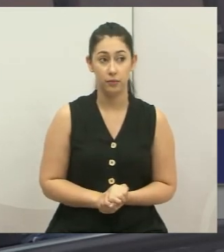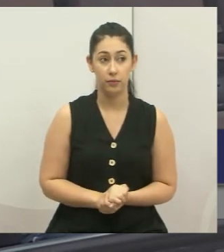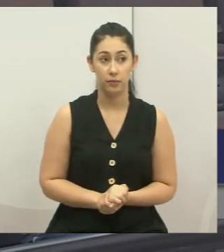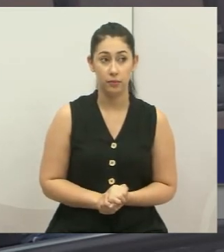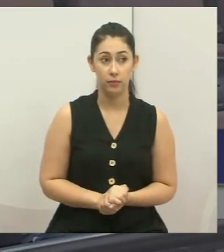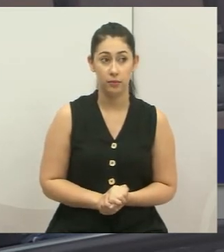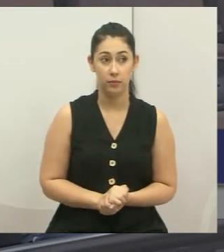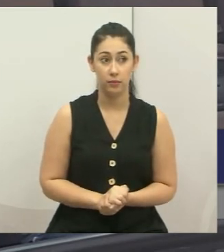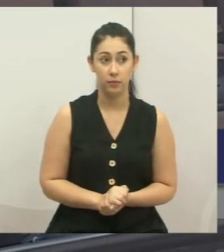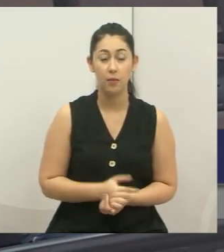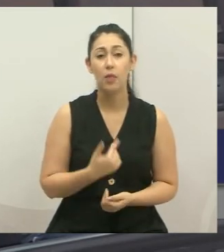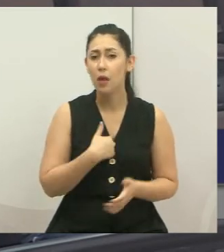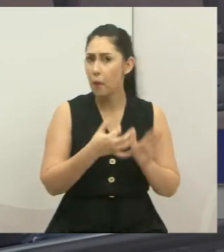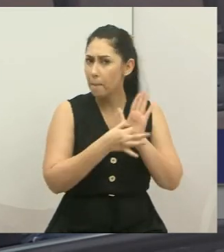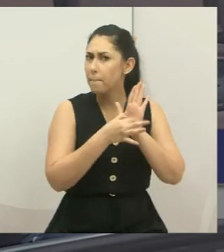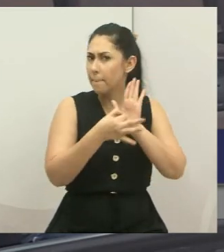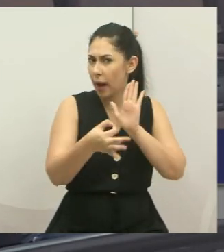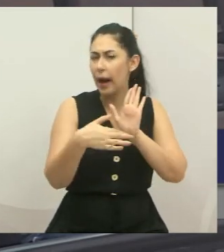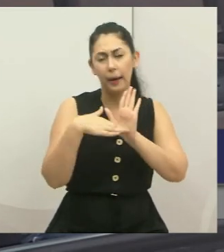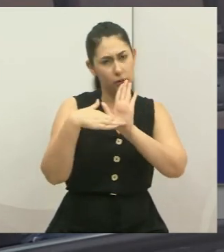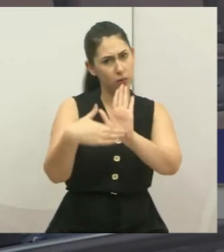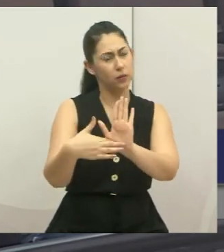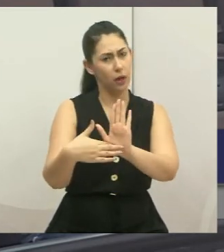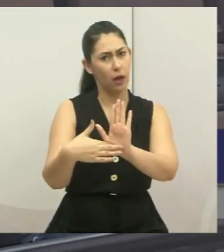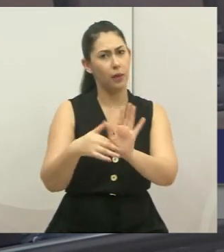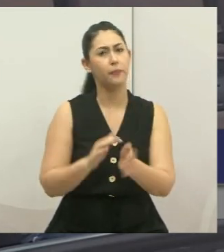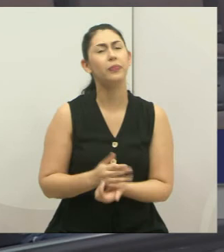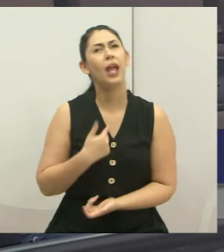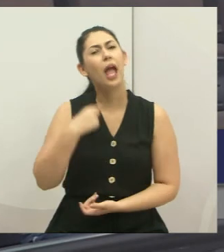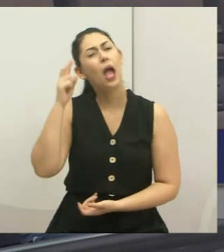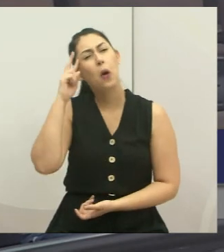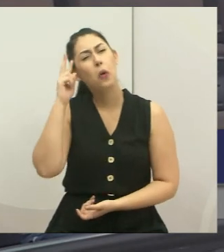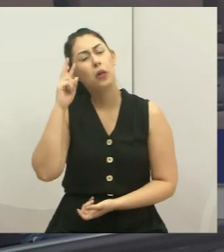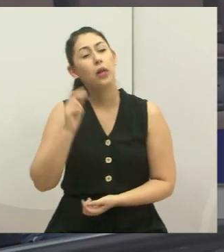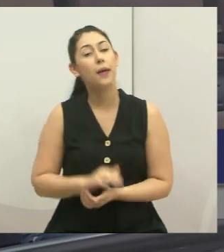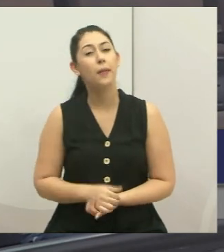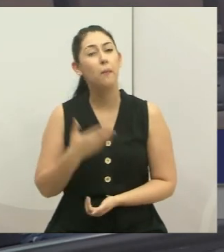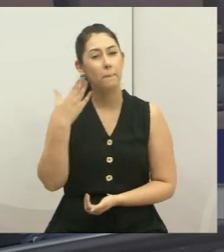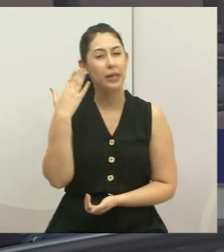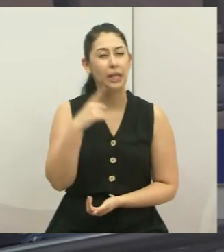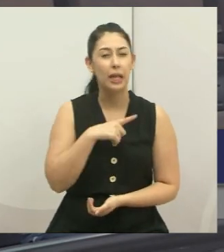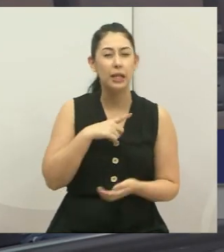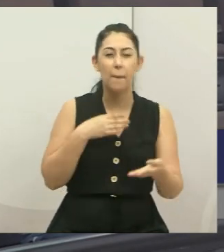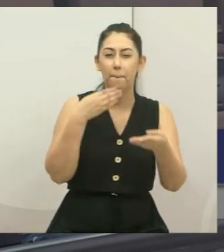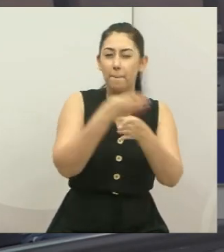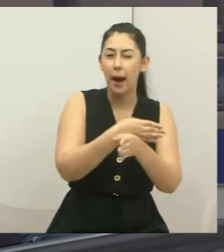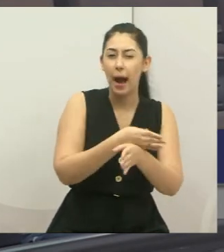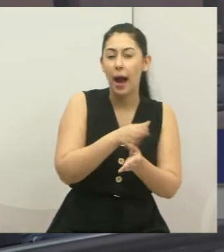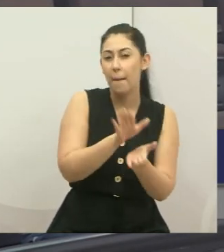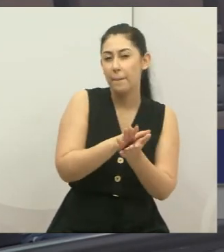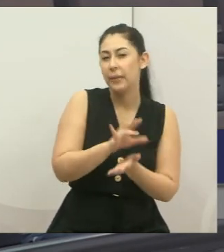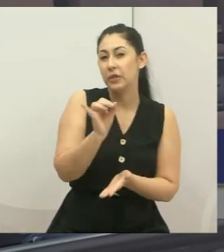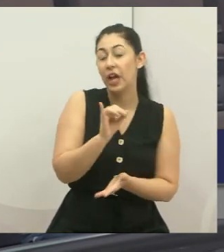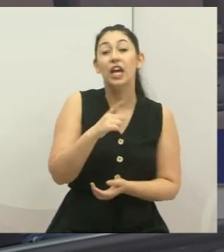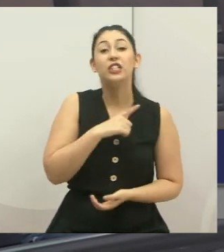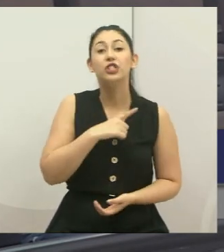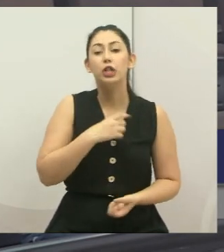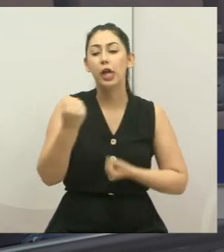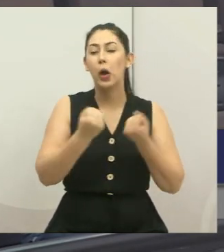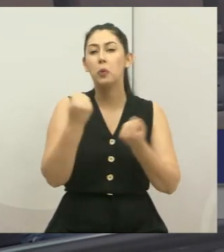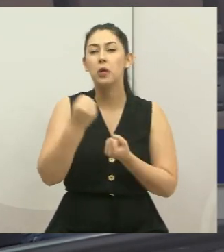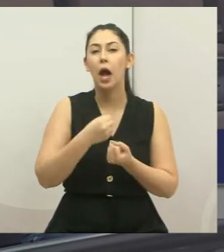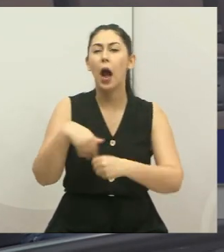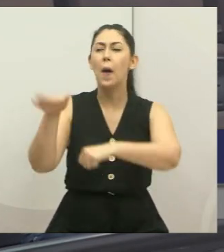si, vou fazer uma crítica aqui construtiva, que eu lembro quando teve o Participa Jacareí, que botaram até carro de som na rua, convocando o povo